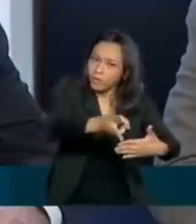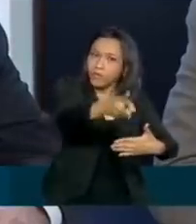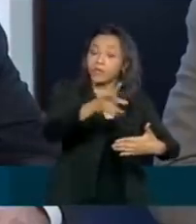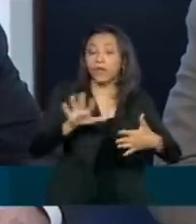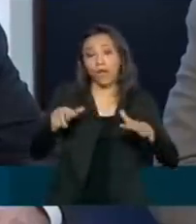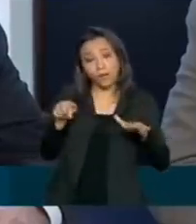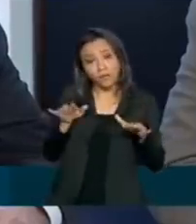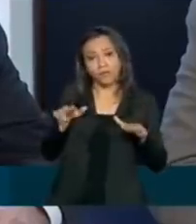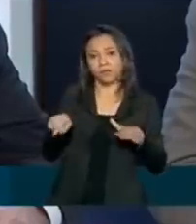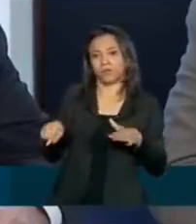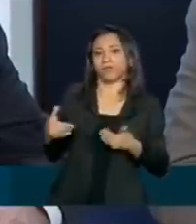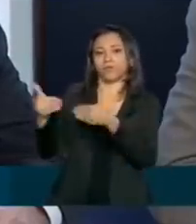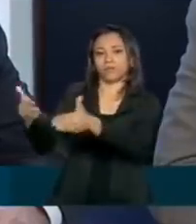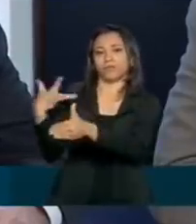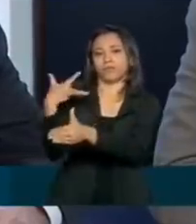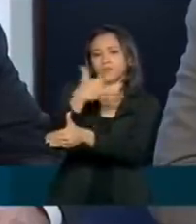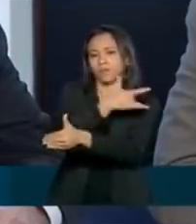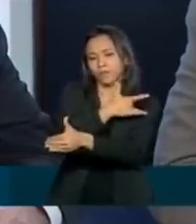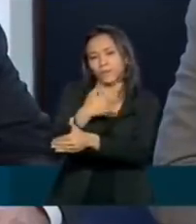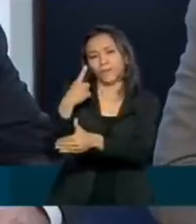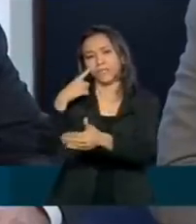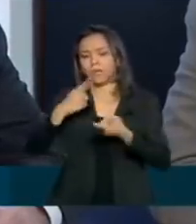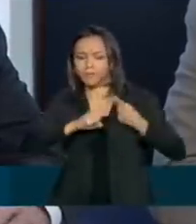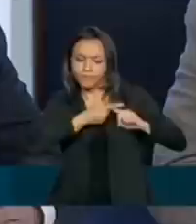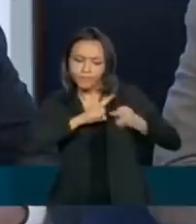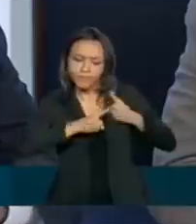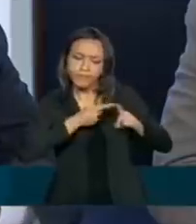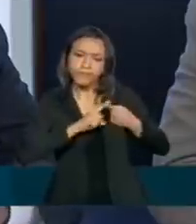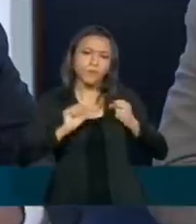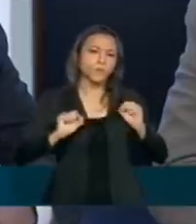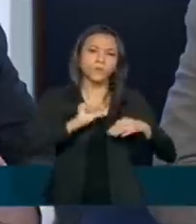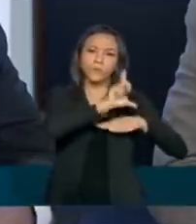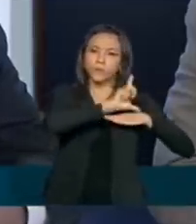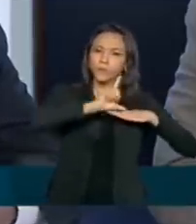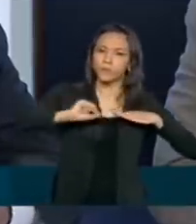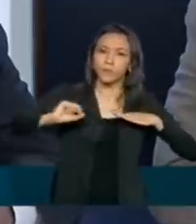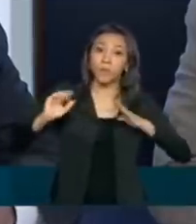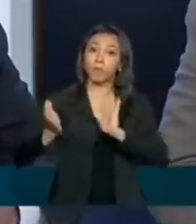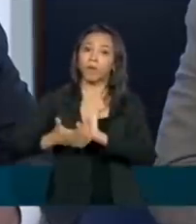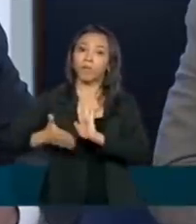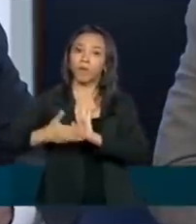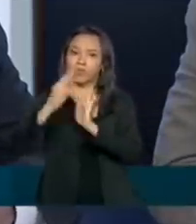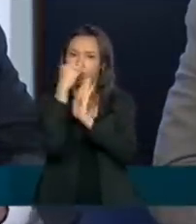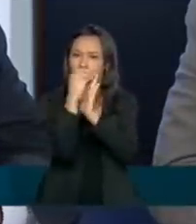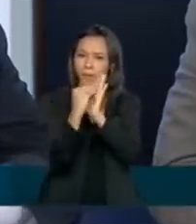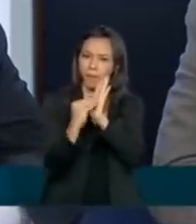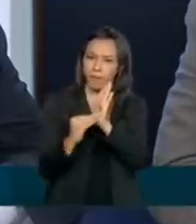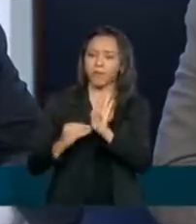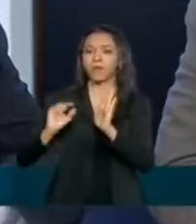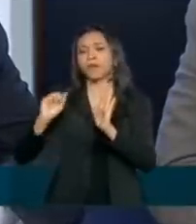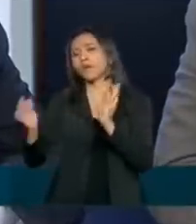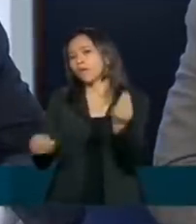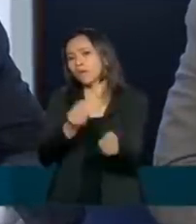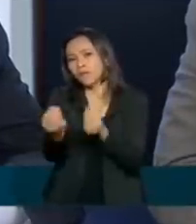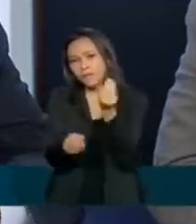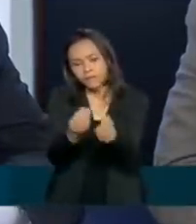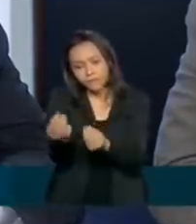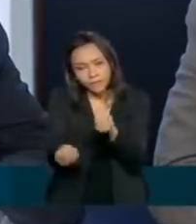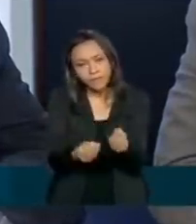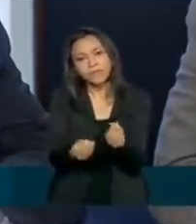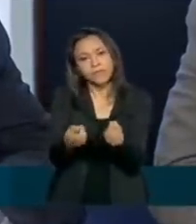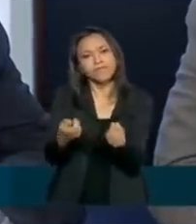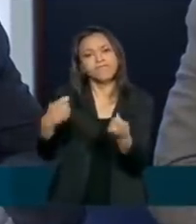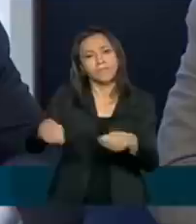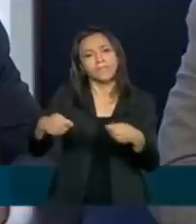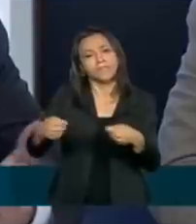vai estar fechando com a Casa Civil, com relação às nossas propostas nesse aspecto de como funcionam, como devem